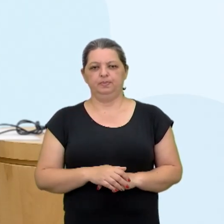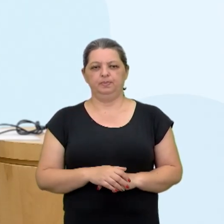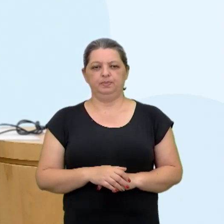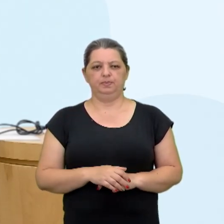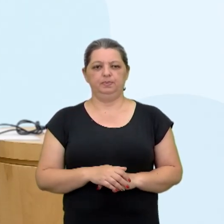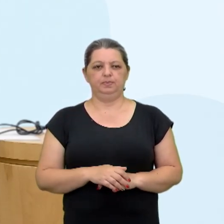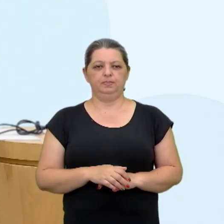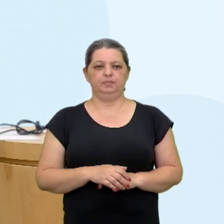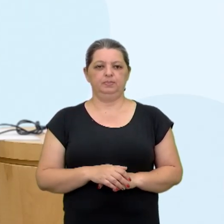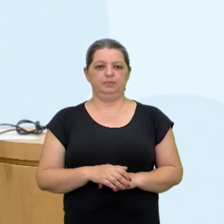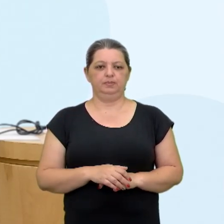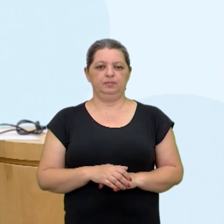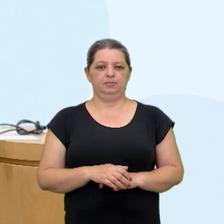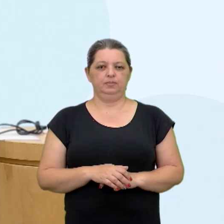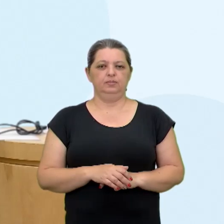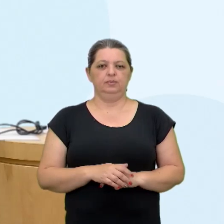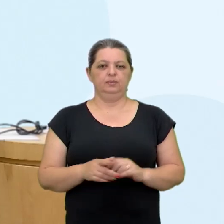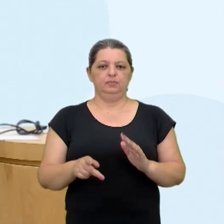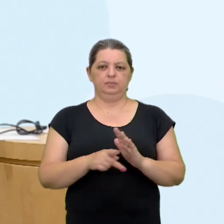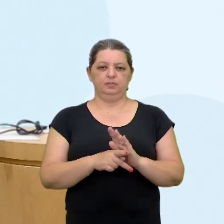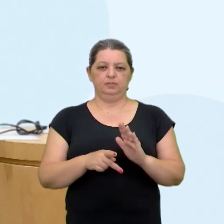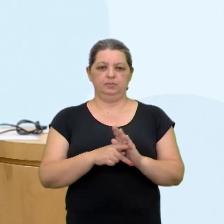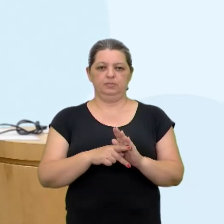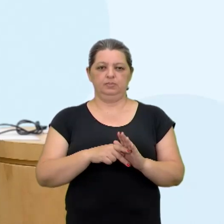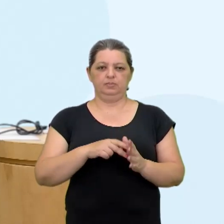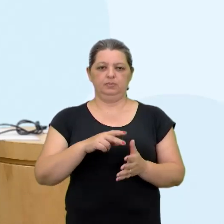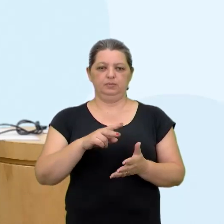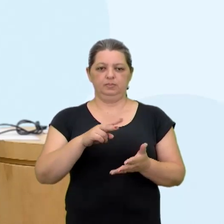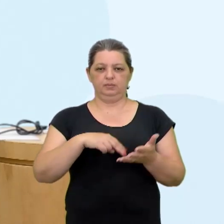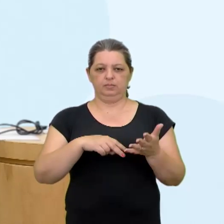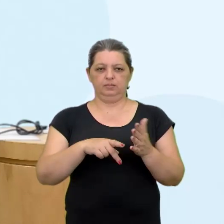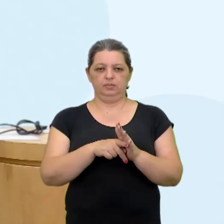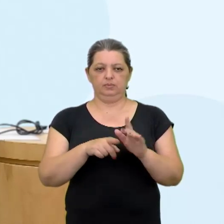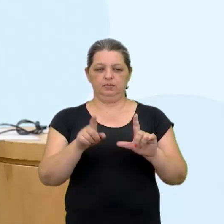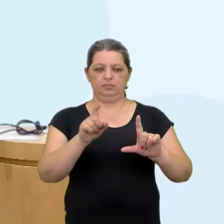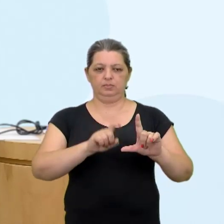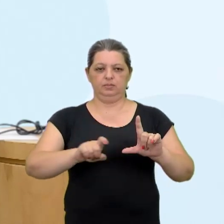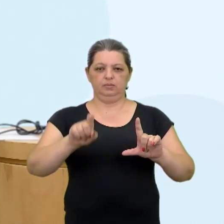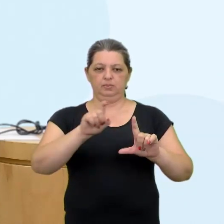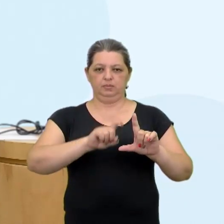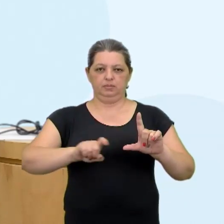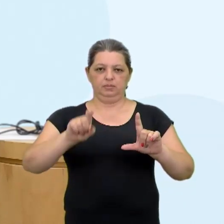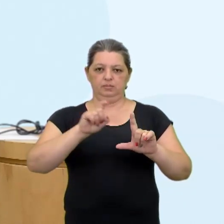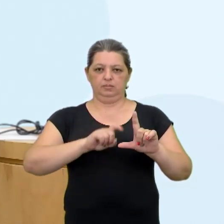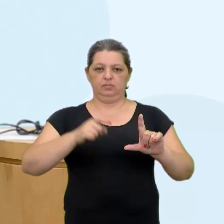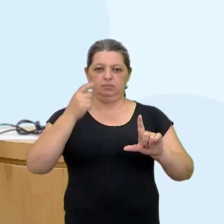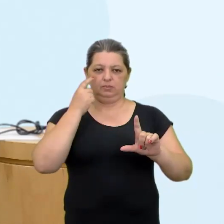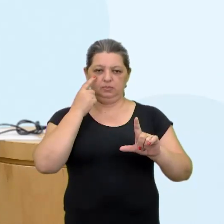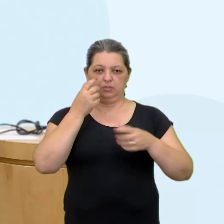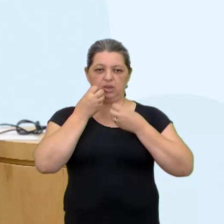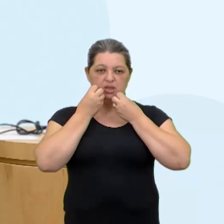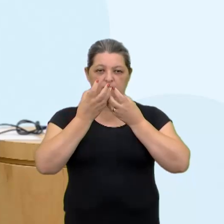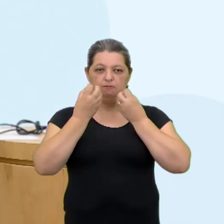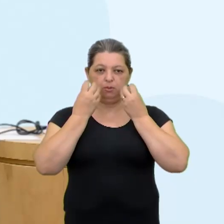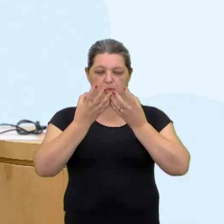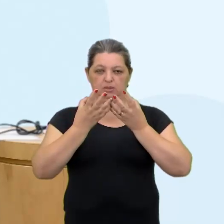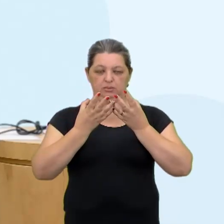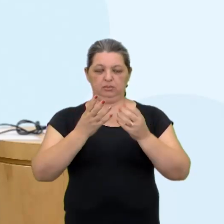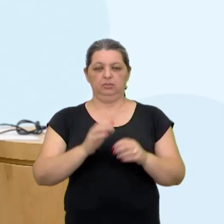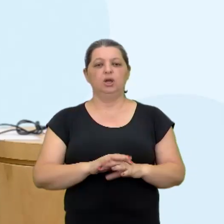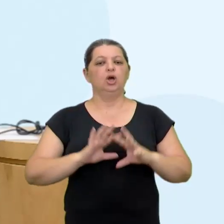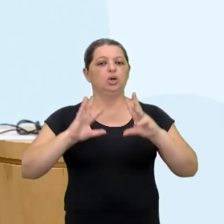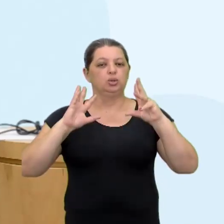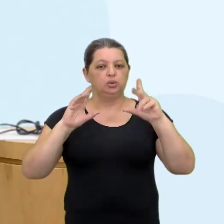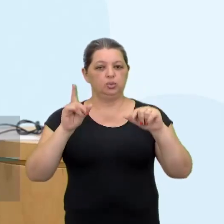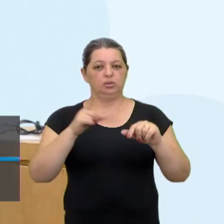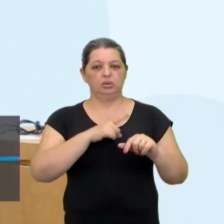aqui, ó, essa é a placa de leitura digital e é isso que interessa, tá? É aqui que basicamente são as informações. Todas as